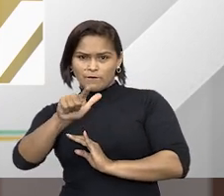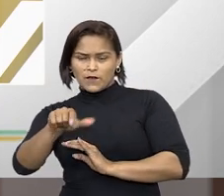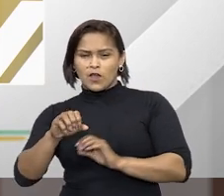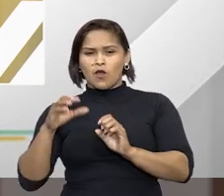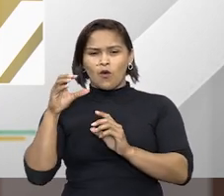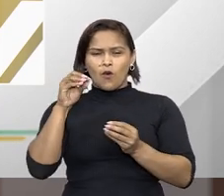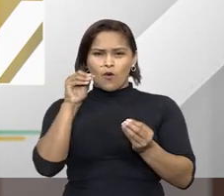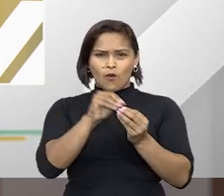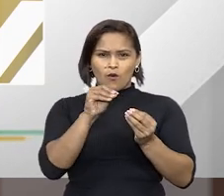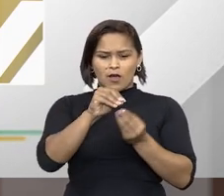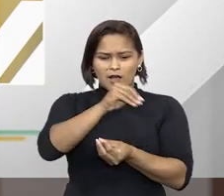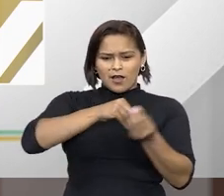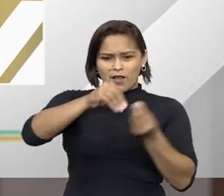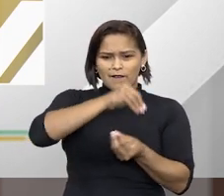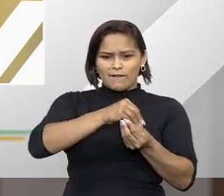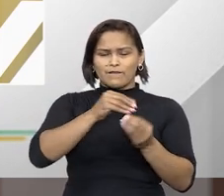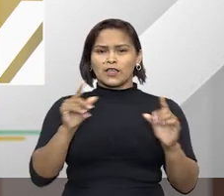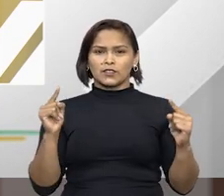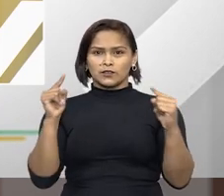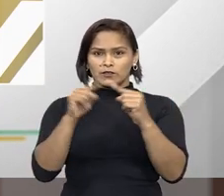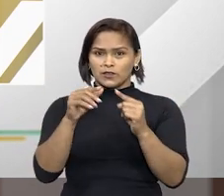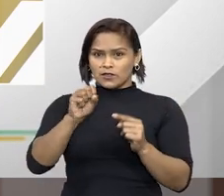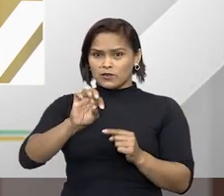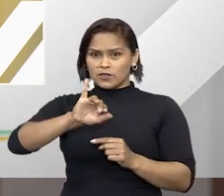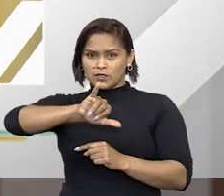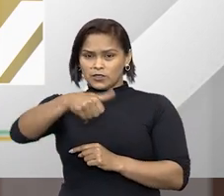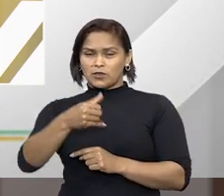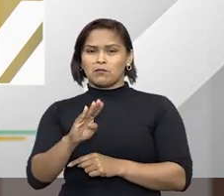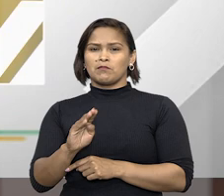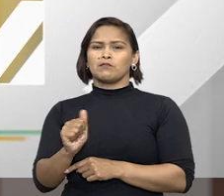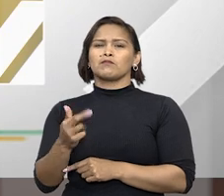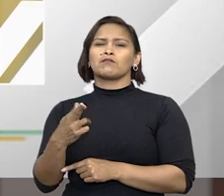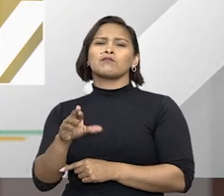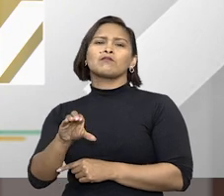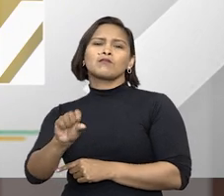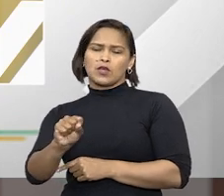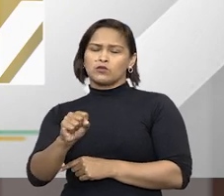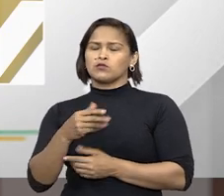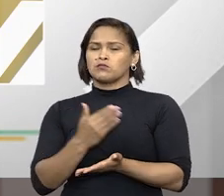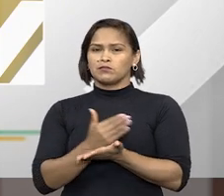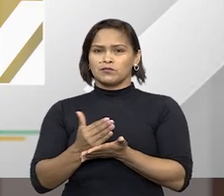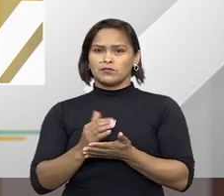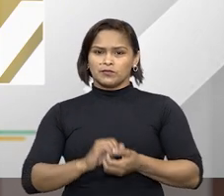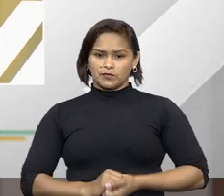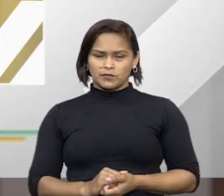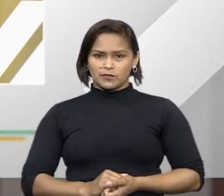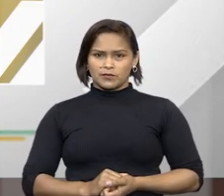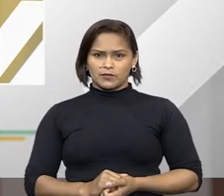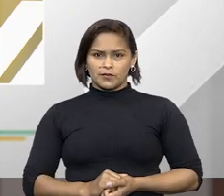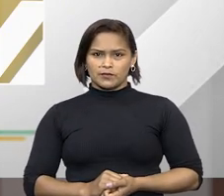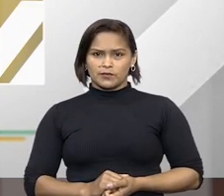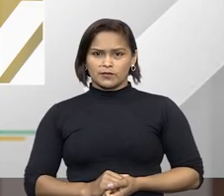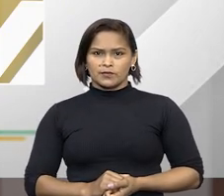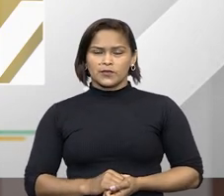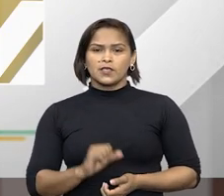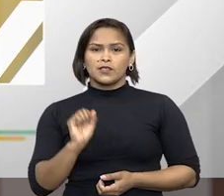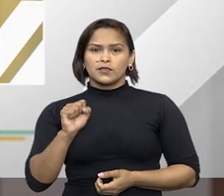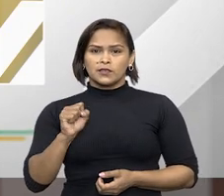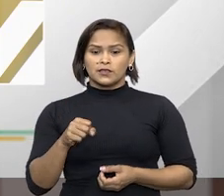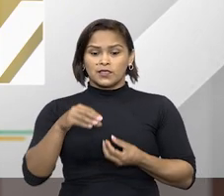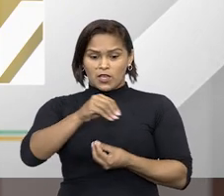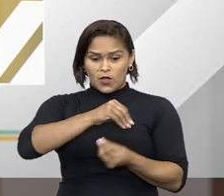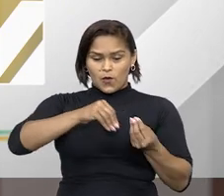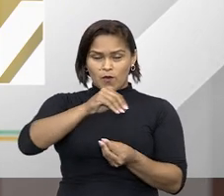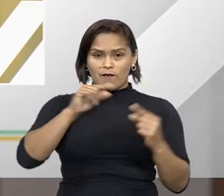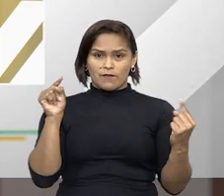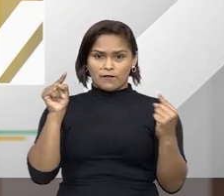às decisões do STJ? Ministro Barros Monteiro, pode começar, por favor. Sim, o efeito vinculante